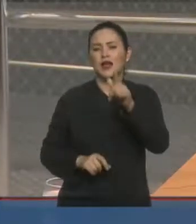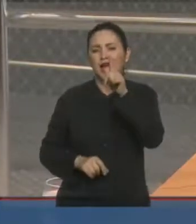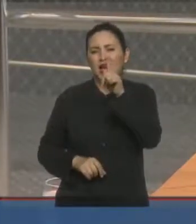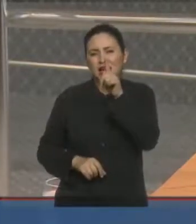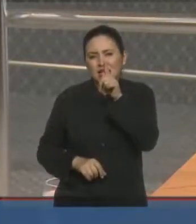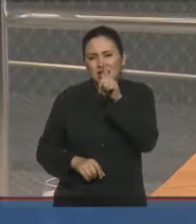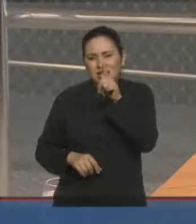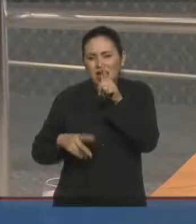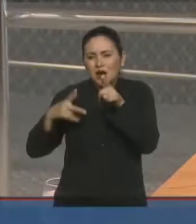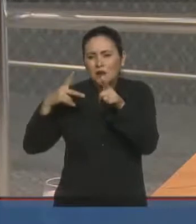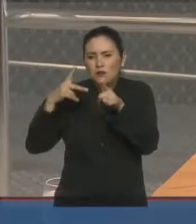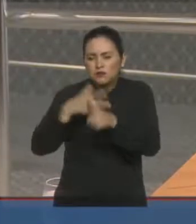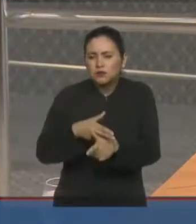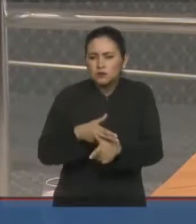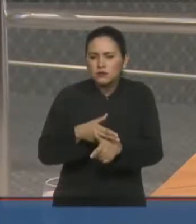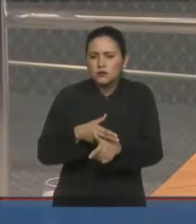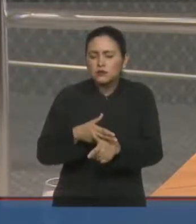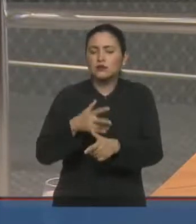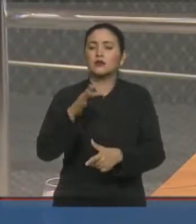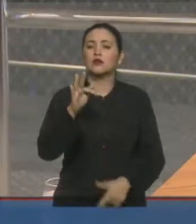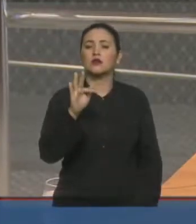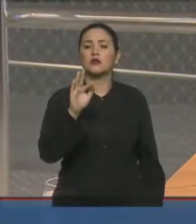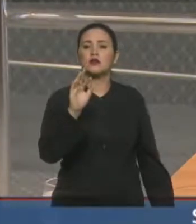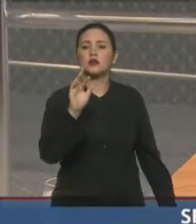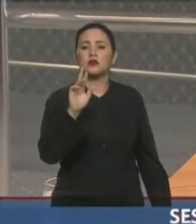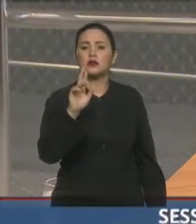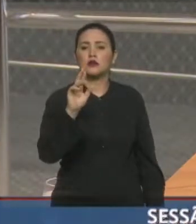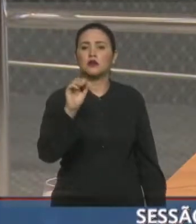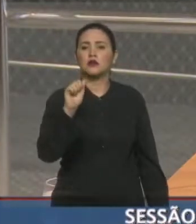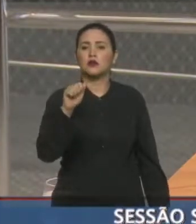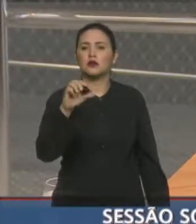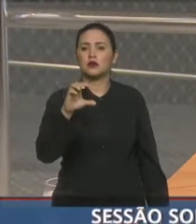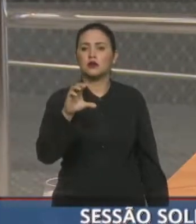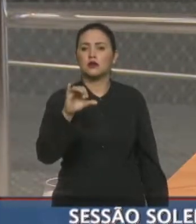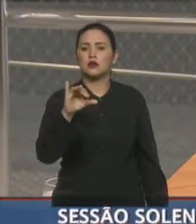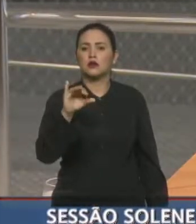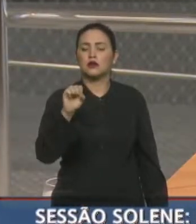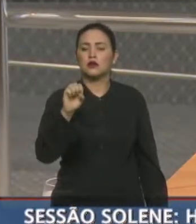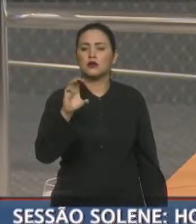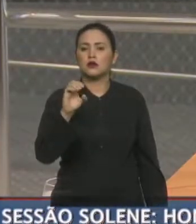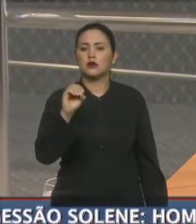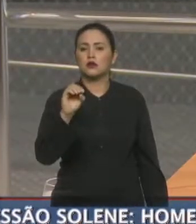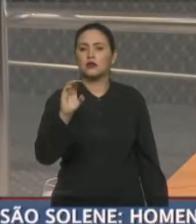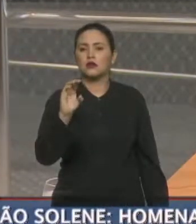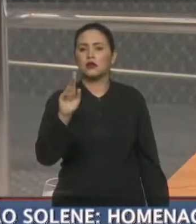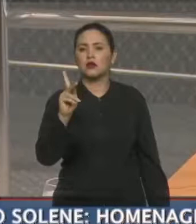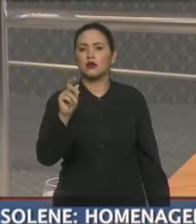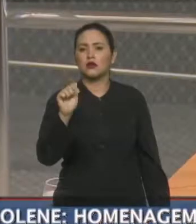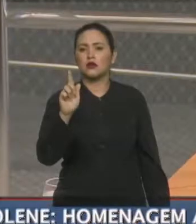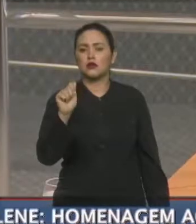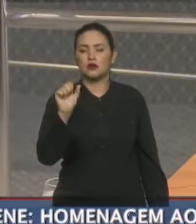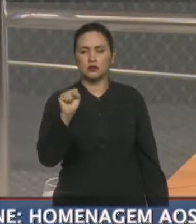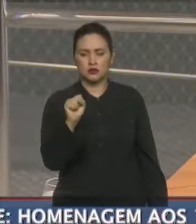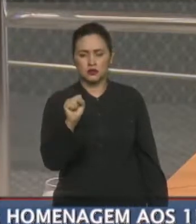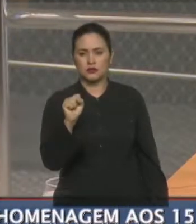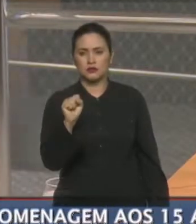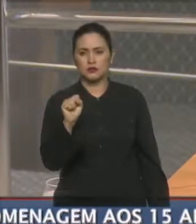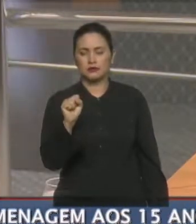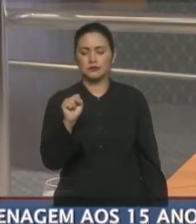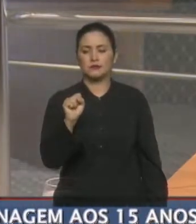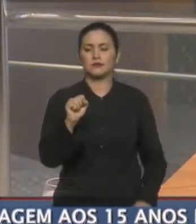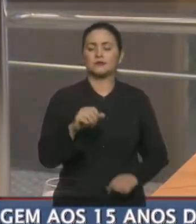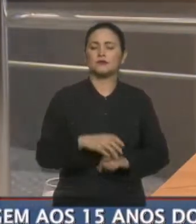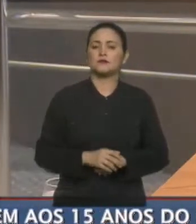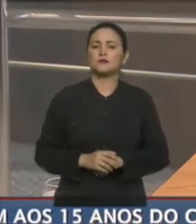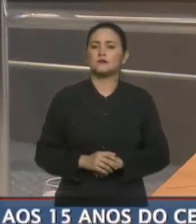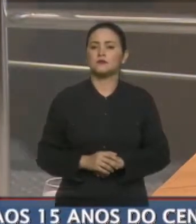caso que ficou internacionalmente conhecido como o caso dos meninos emasculados. E logo abaixo, a relação de seus nomes, há uma frase que a memória com